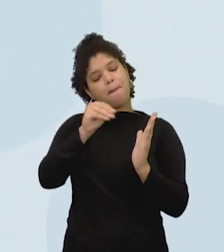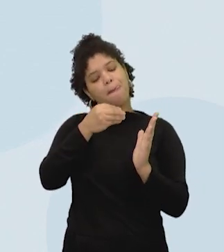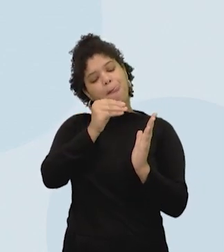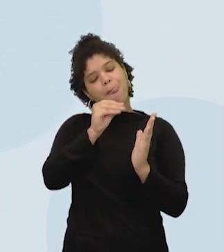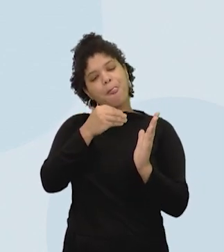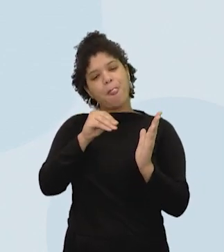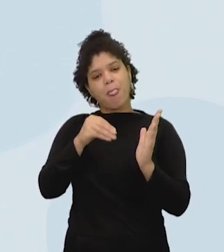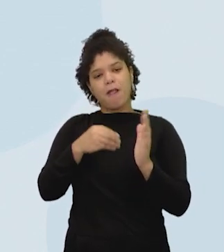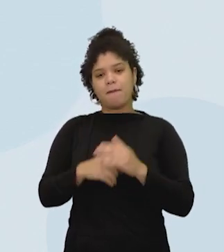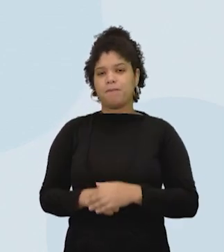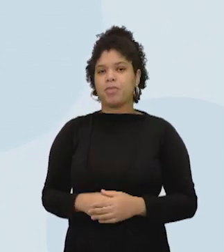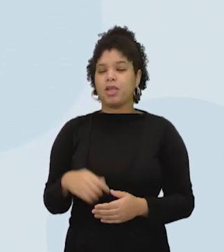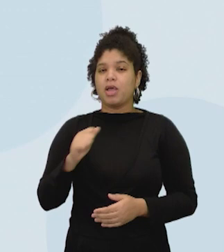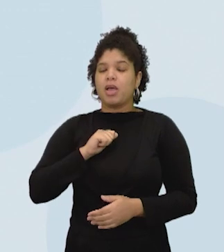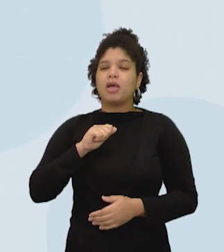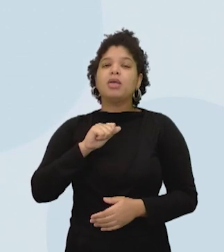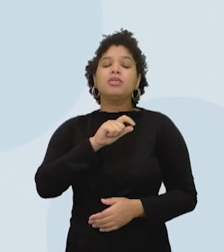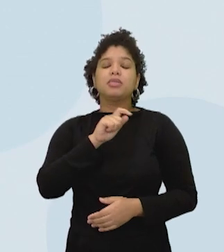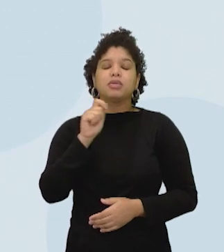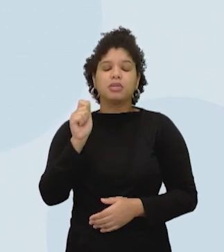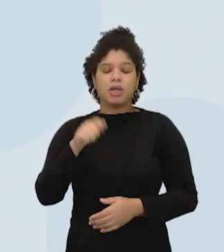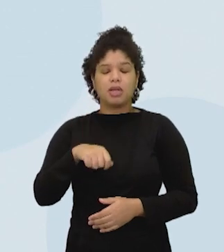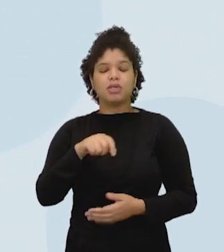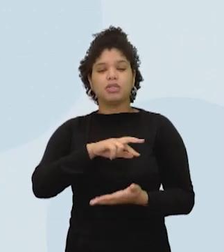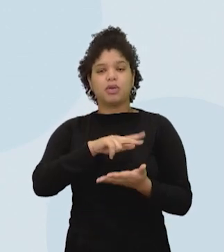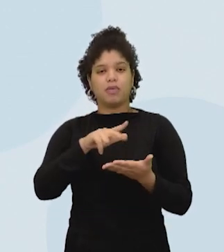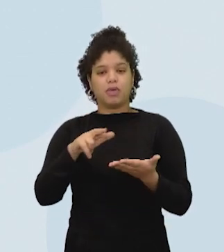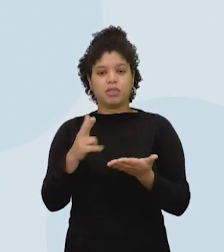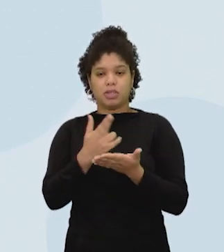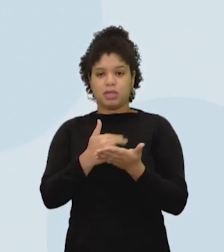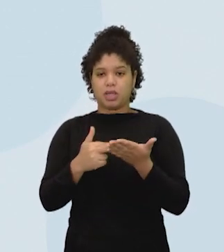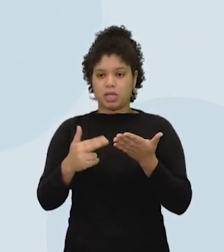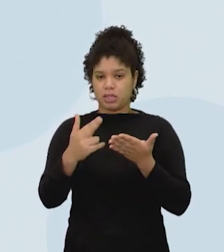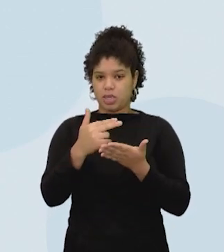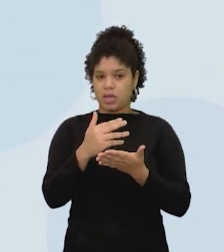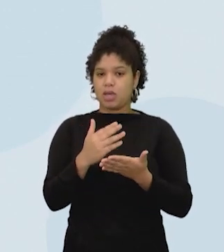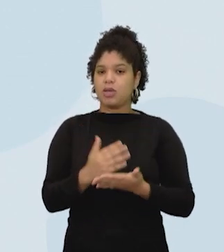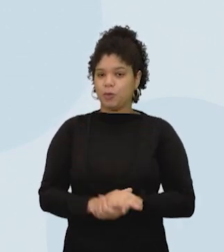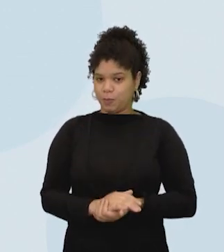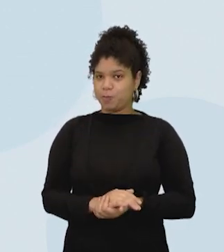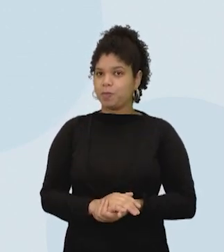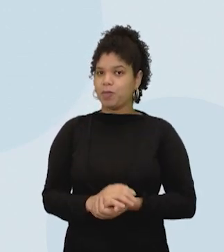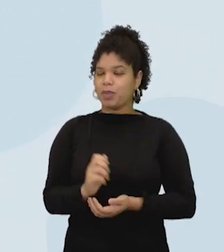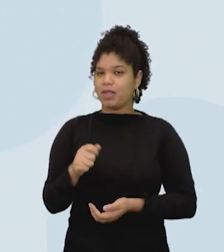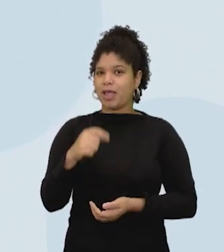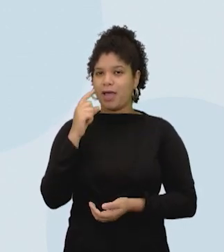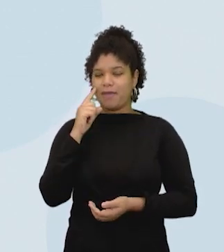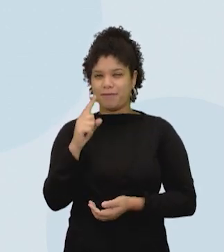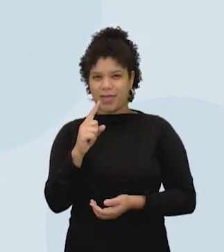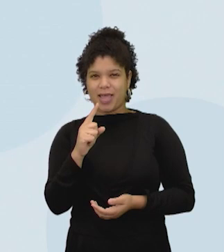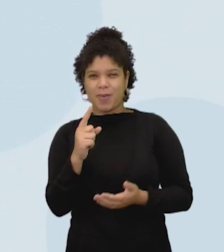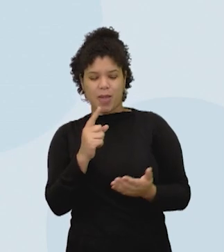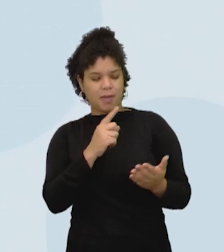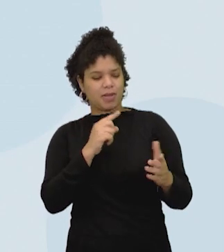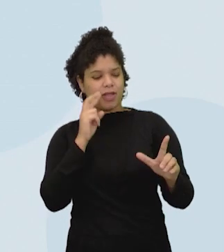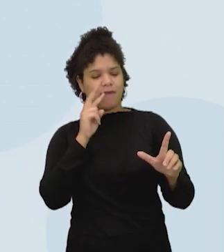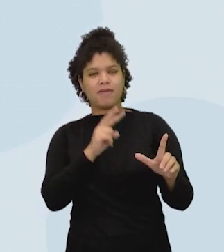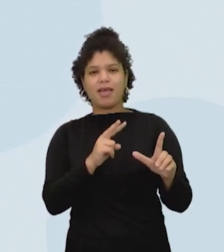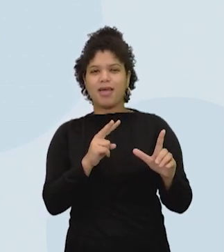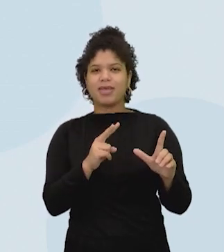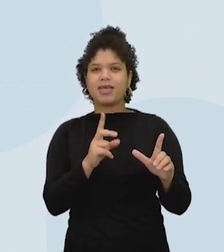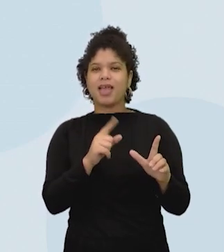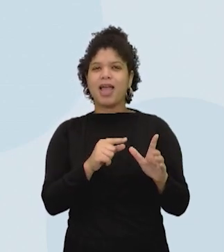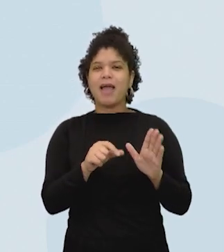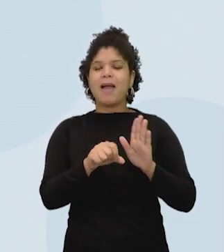isso. Desenho técnico, desenho abstrato, esse às vezes as crianças gostam de fazer mais. Figurativo, industrial e etc.